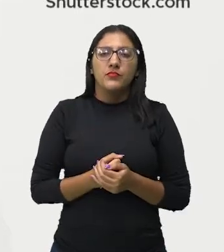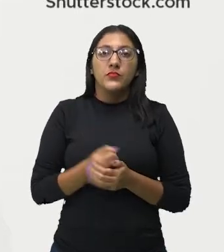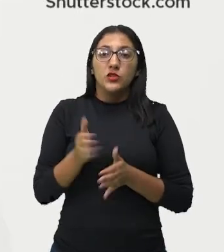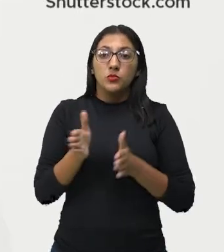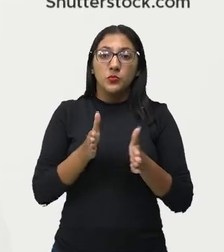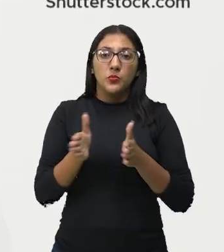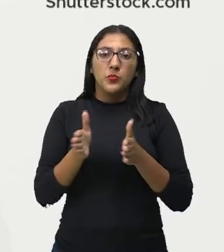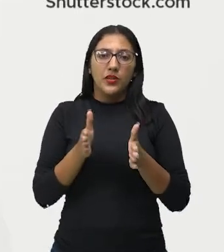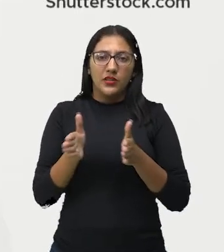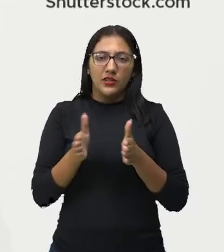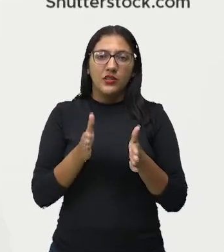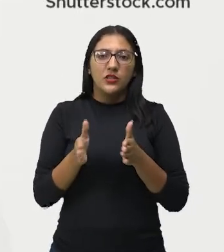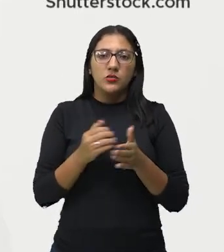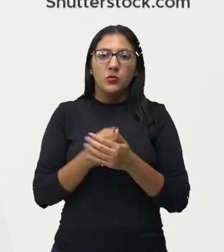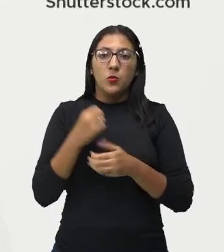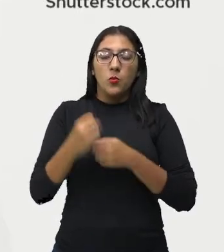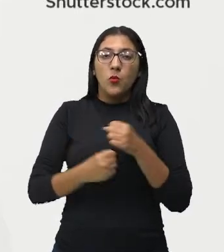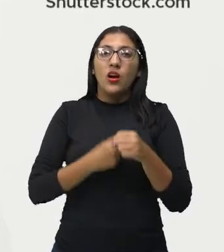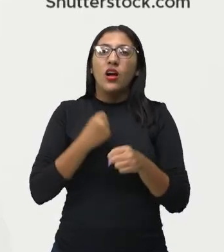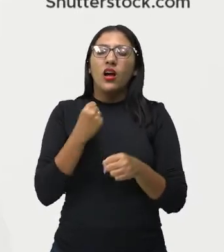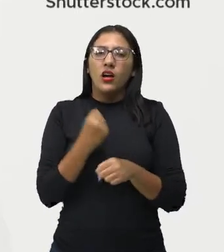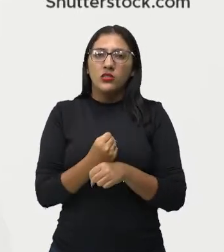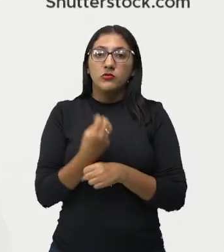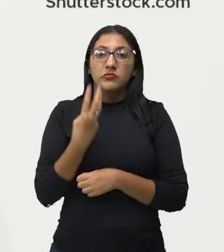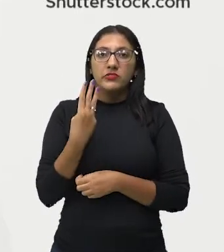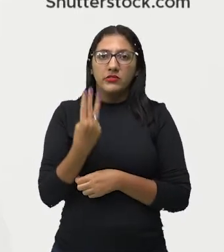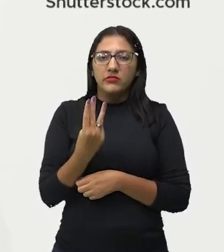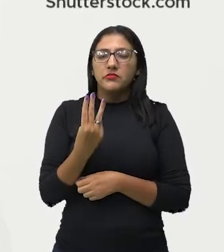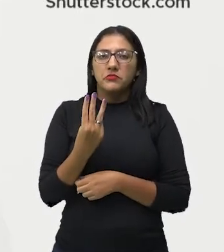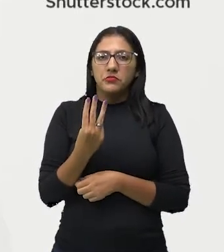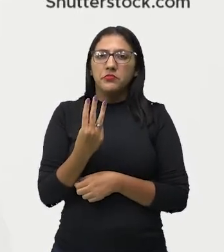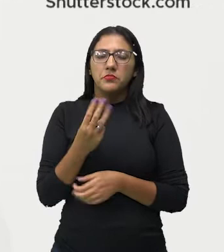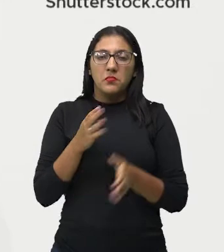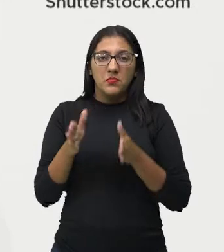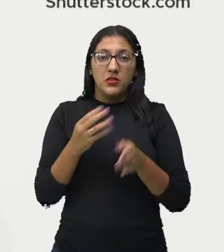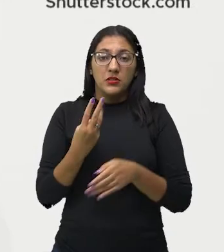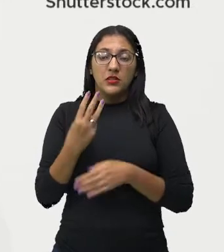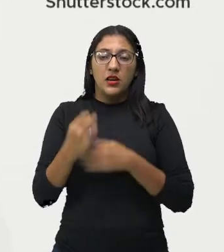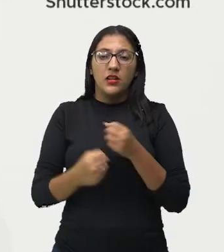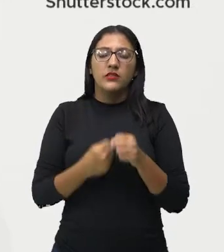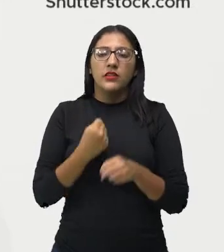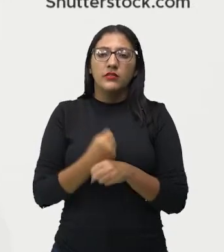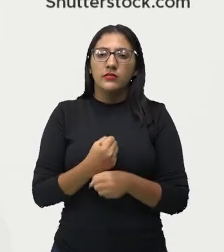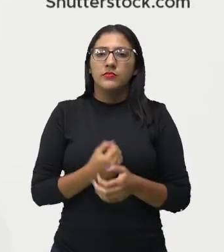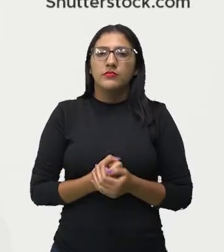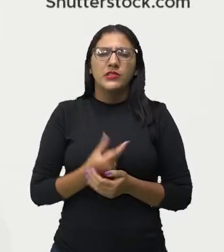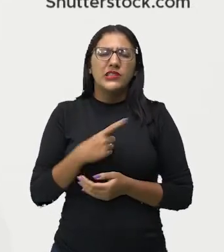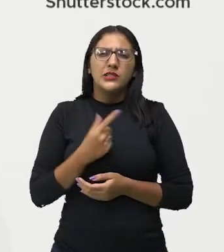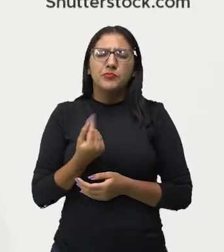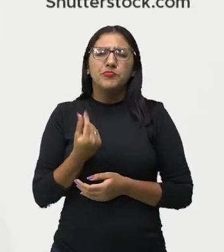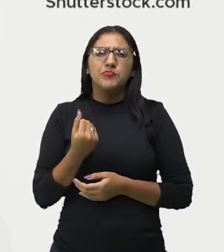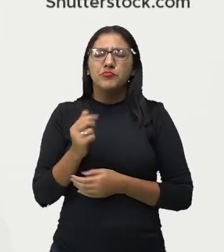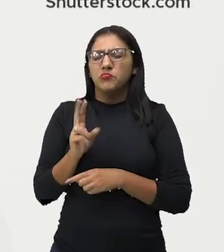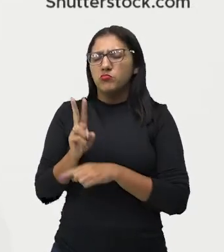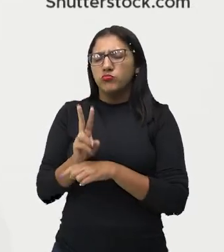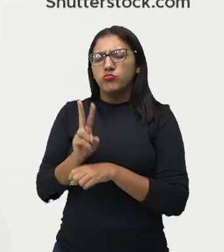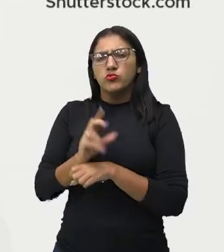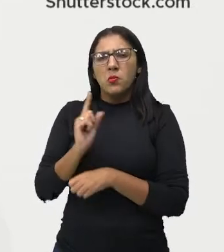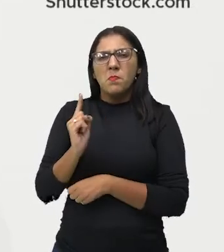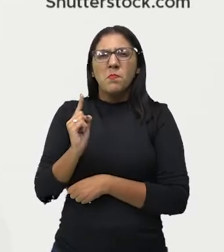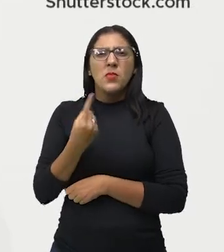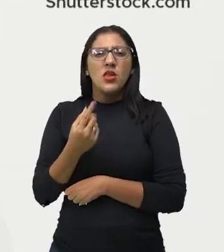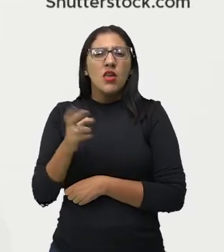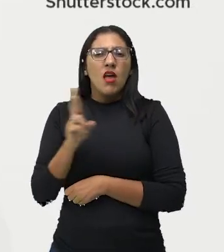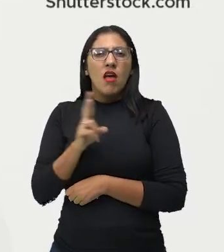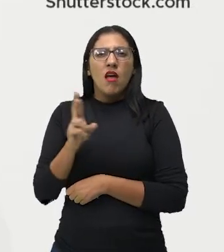durante 10% ao ano durante 3 anos. Olha só, imagina só, tá sobrando um dinheirinho na conta aí, né? O